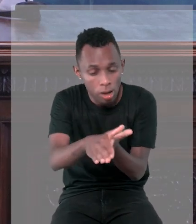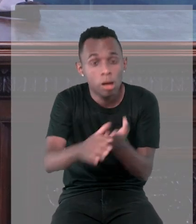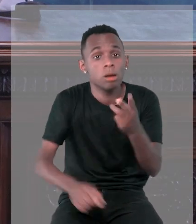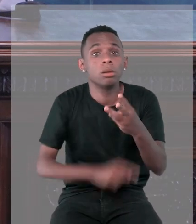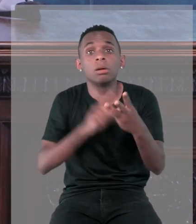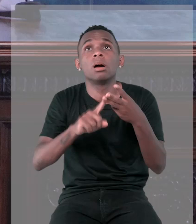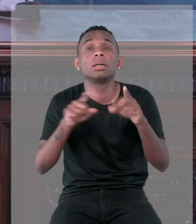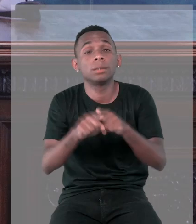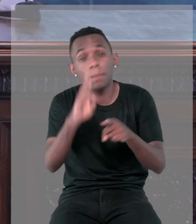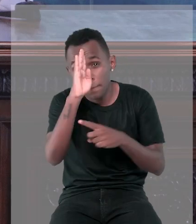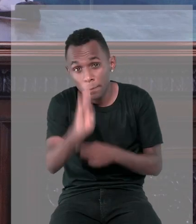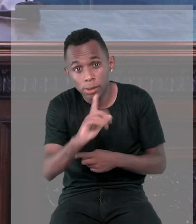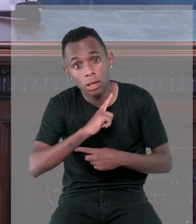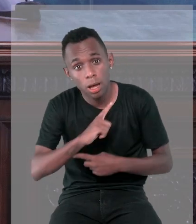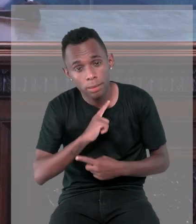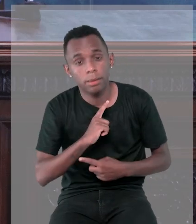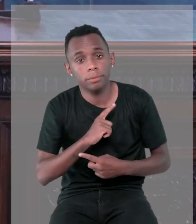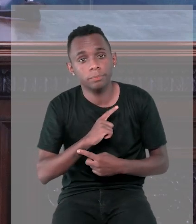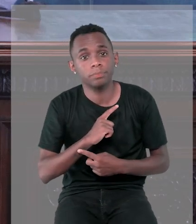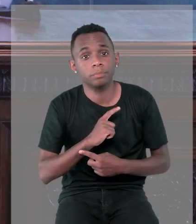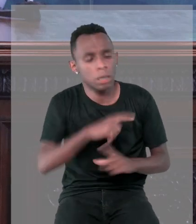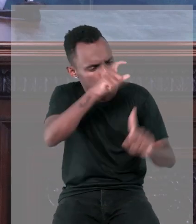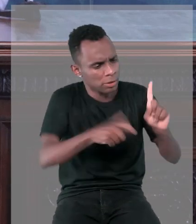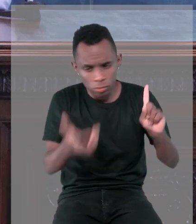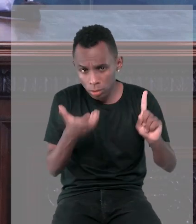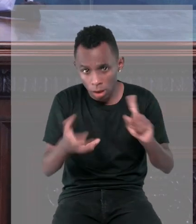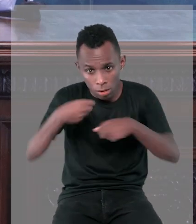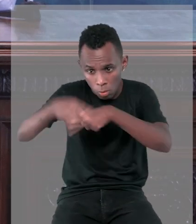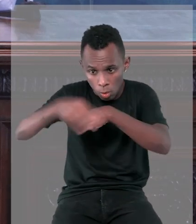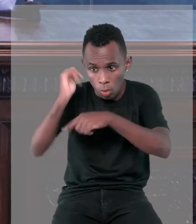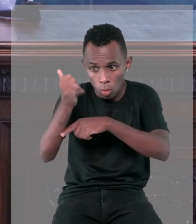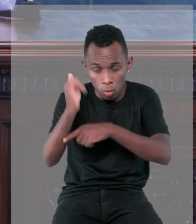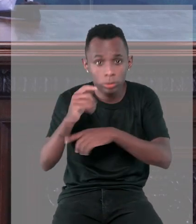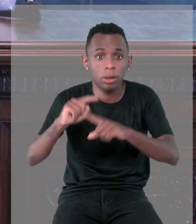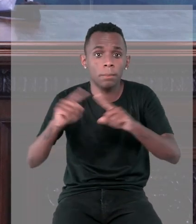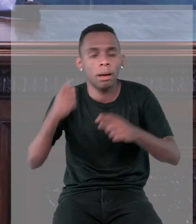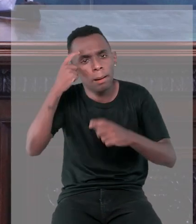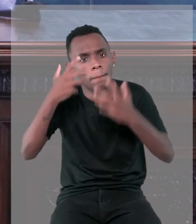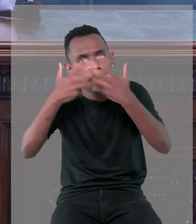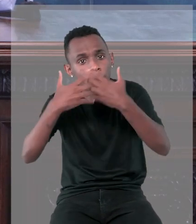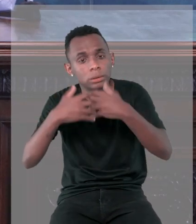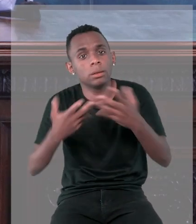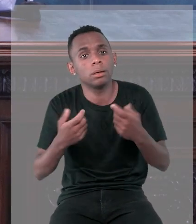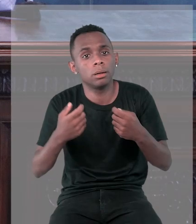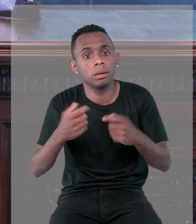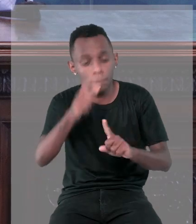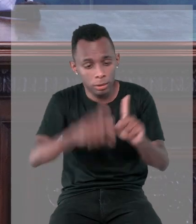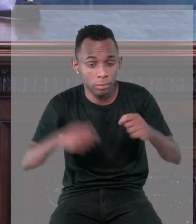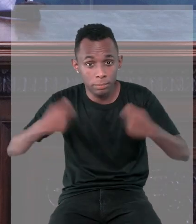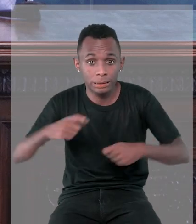temos que ter, principalmente, alguém que queira contar uma história, mas agora pensa bem, alguém tem que ter